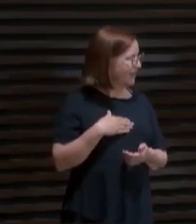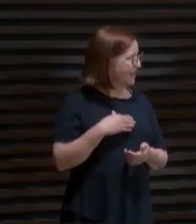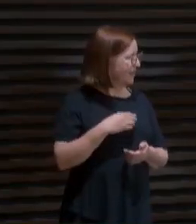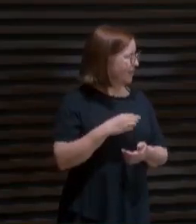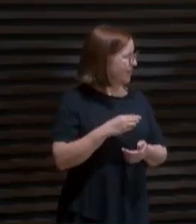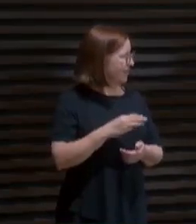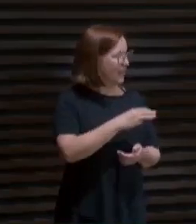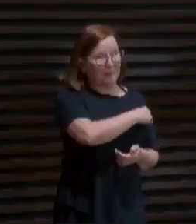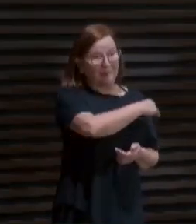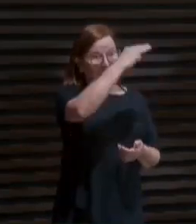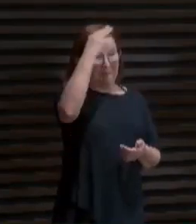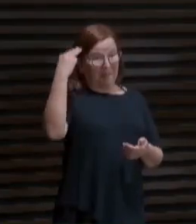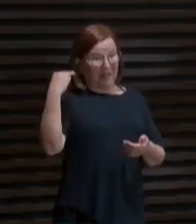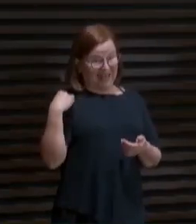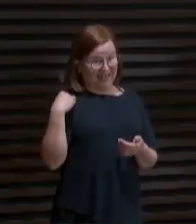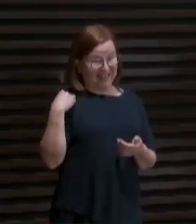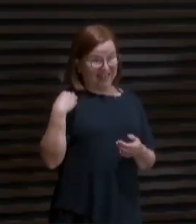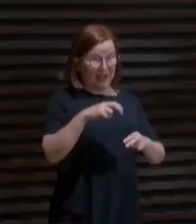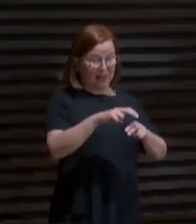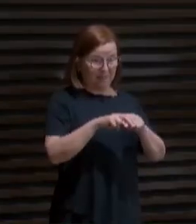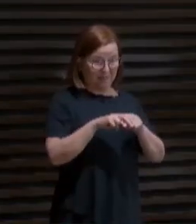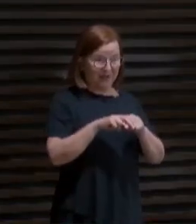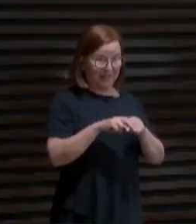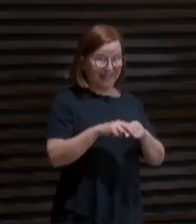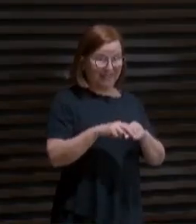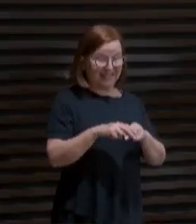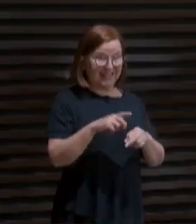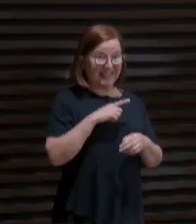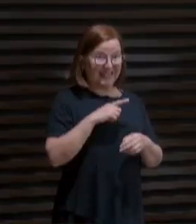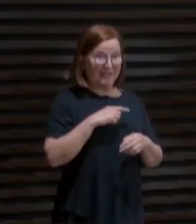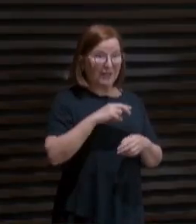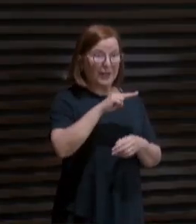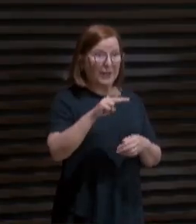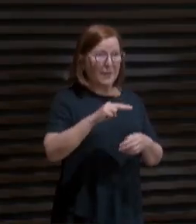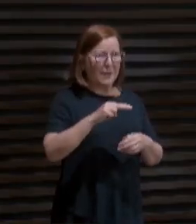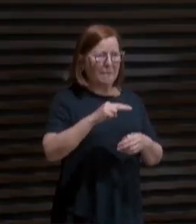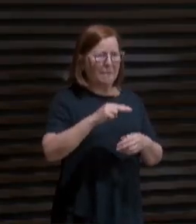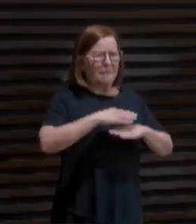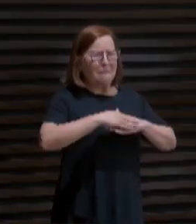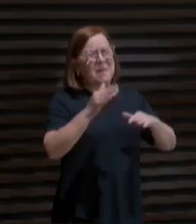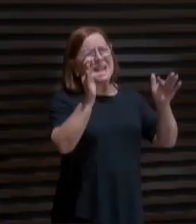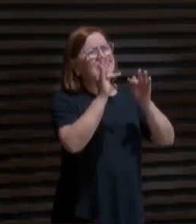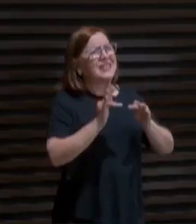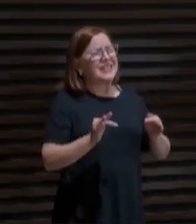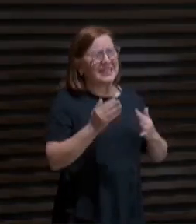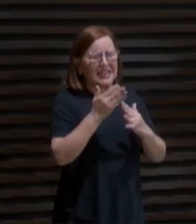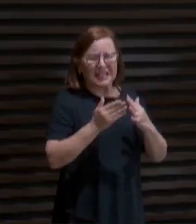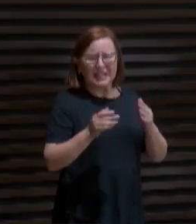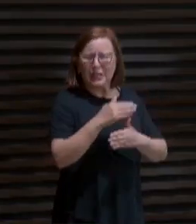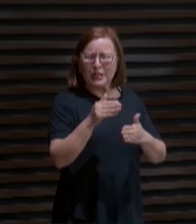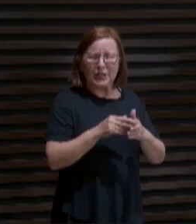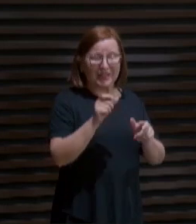Por isso que ela recebeu o nome de a mais bem-aventurada entre todas as